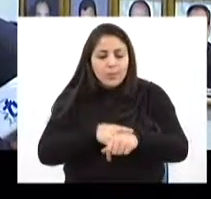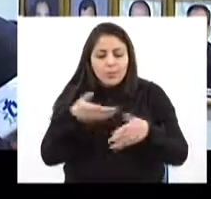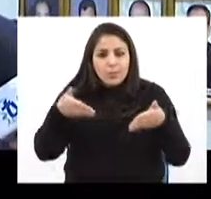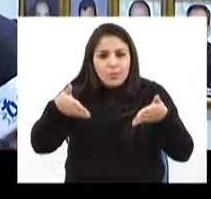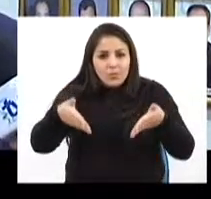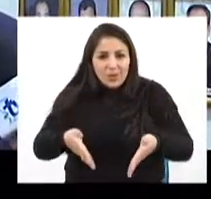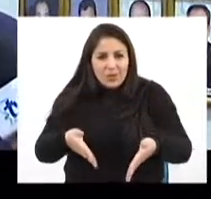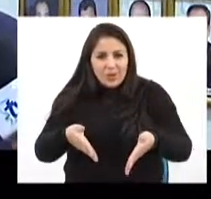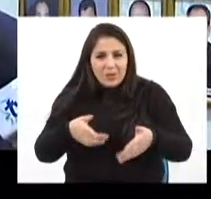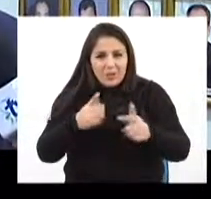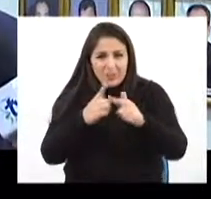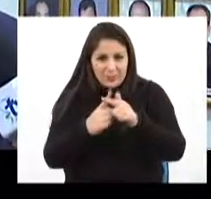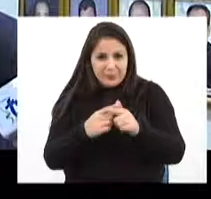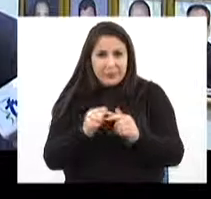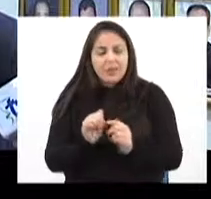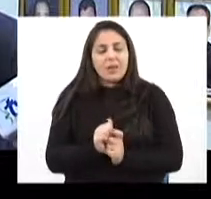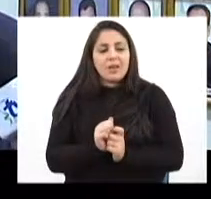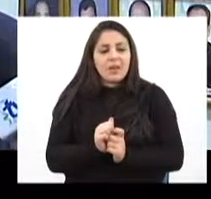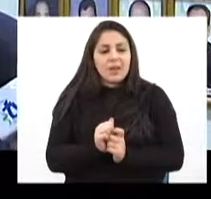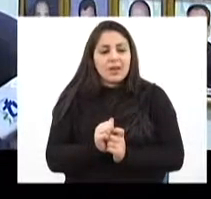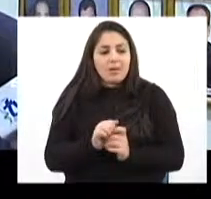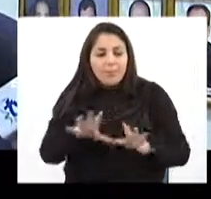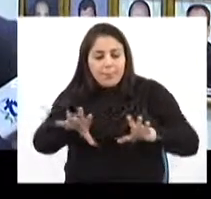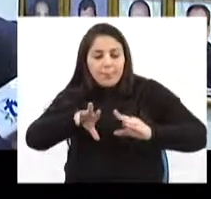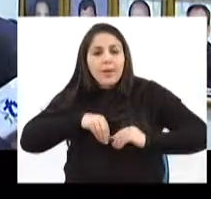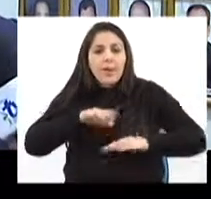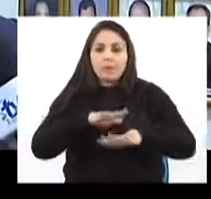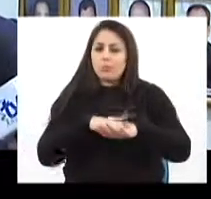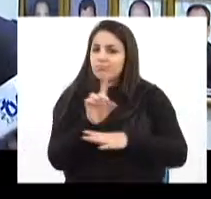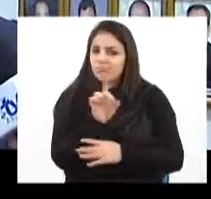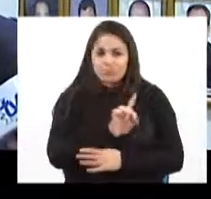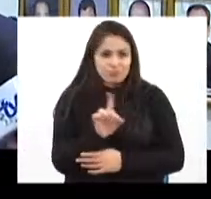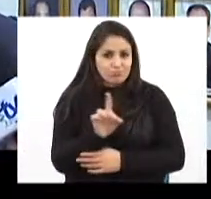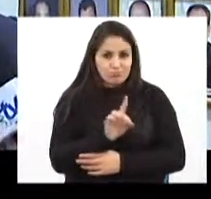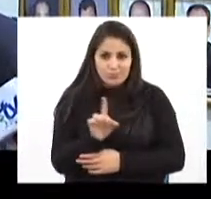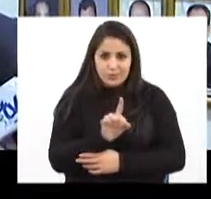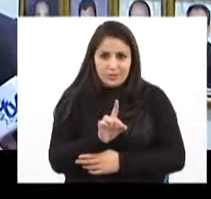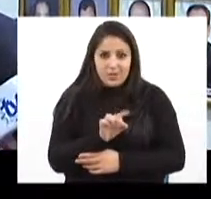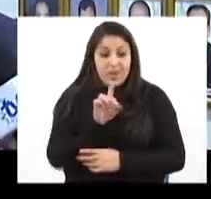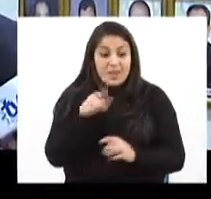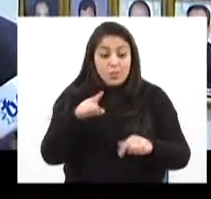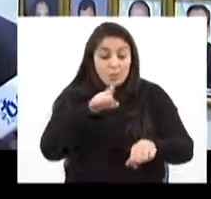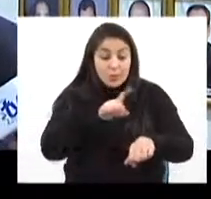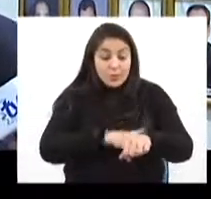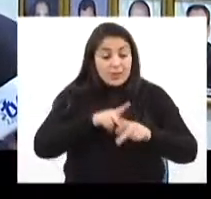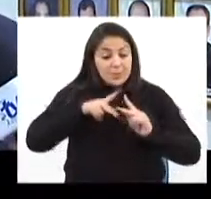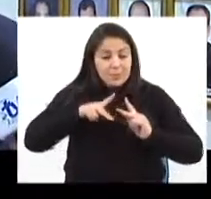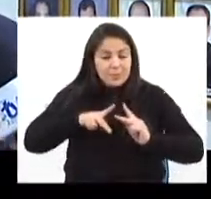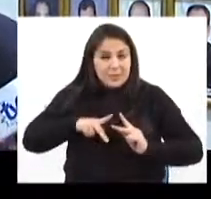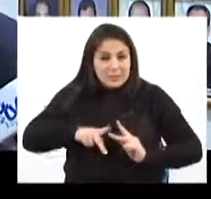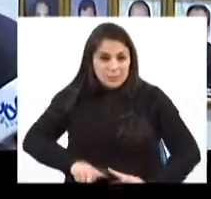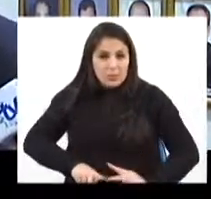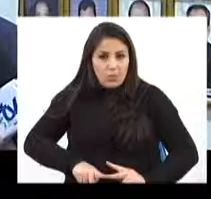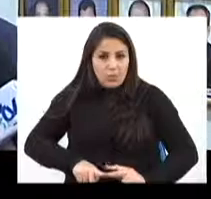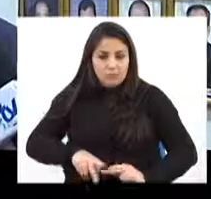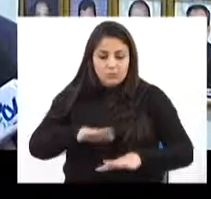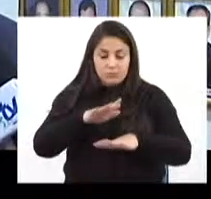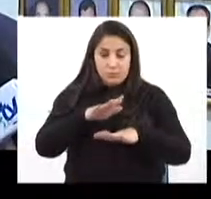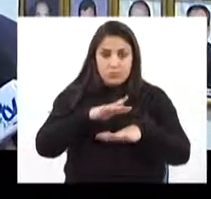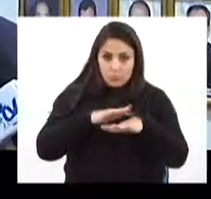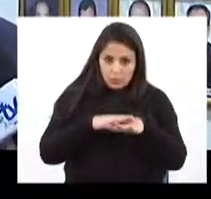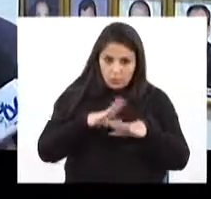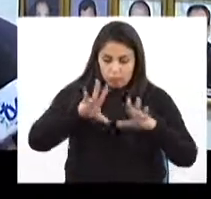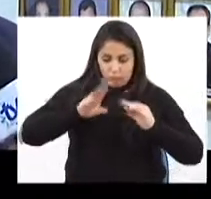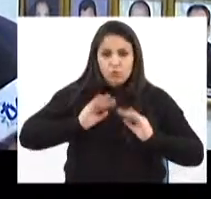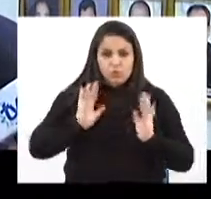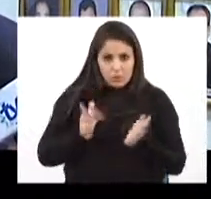durante o velório da menina. Ela se transmite quando a pessoa contaminada espirra ou tosse perto de uma